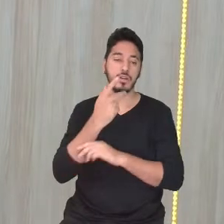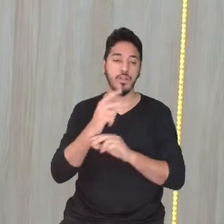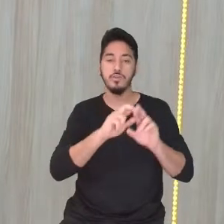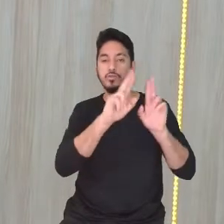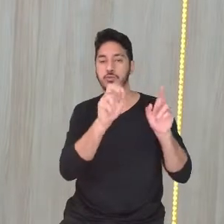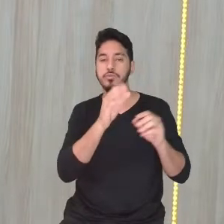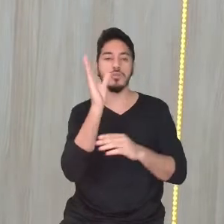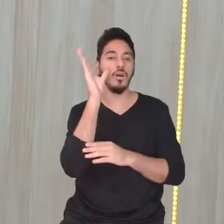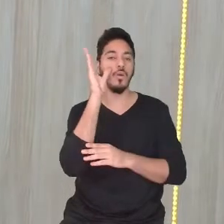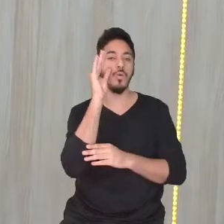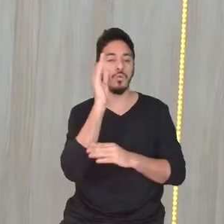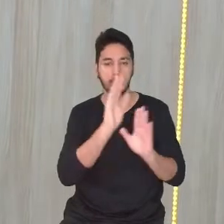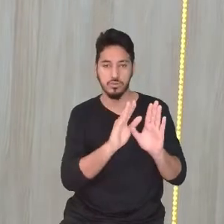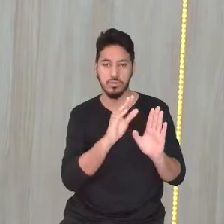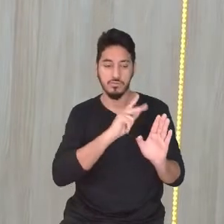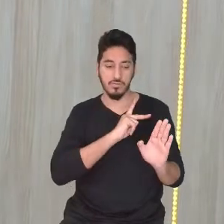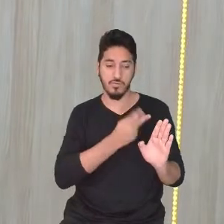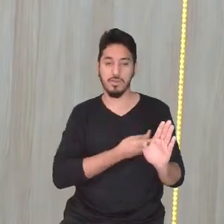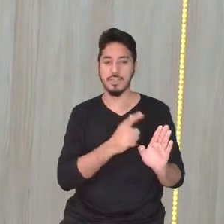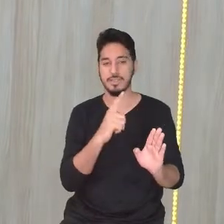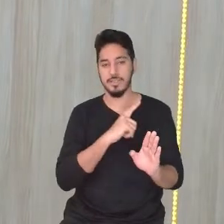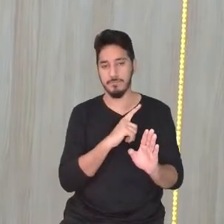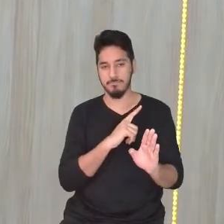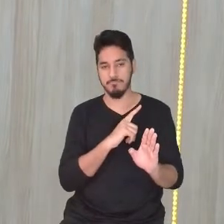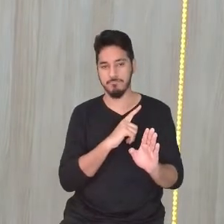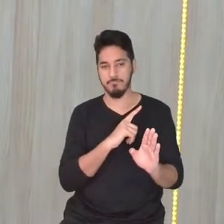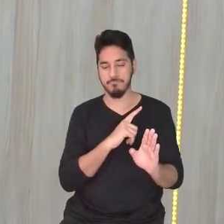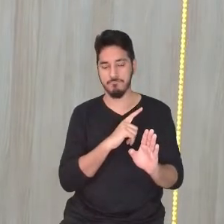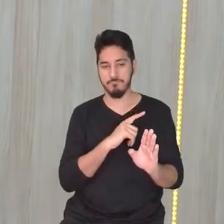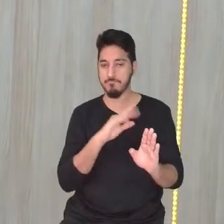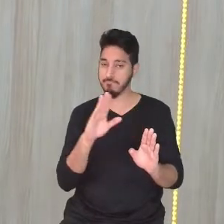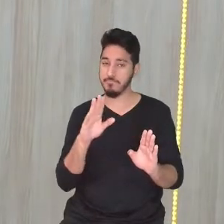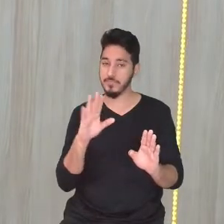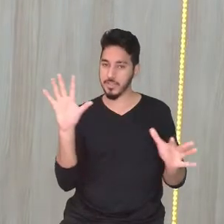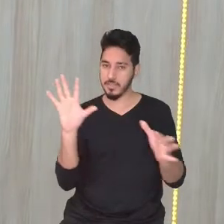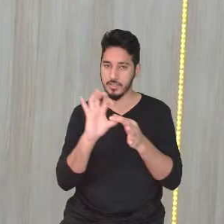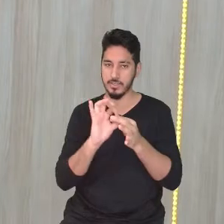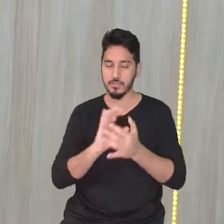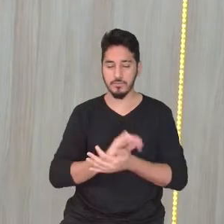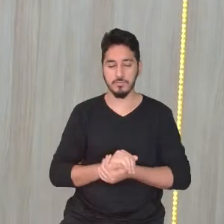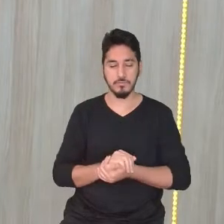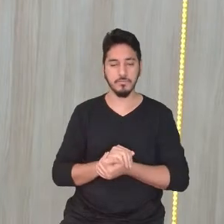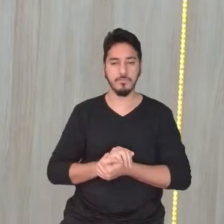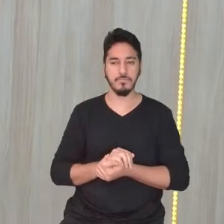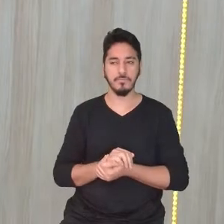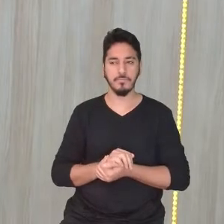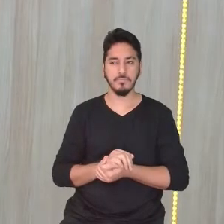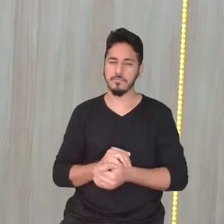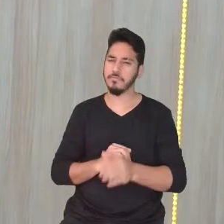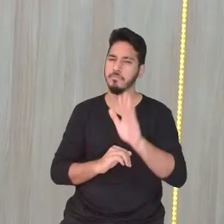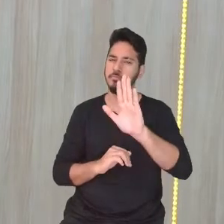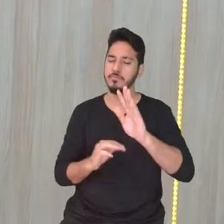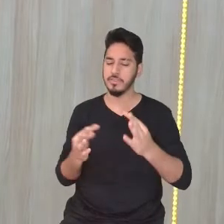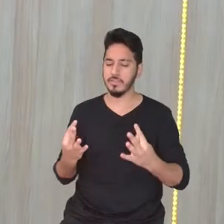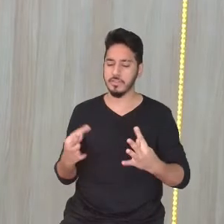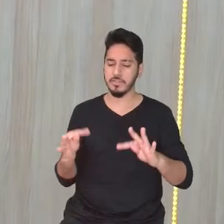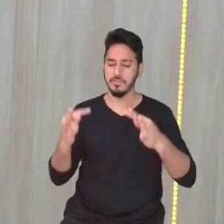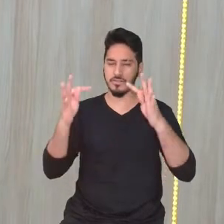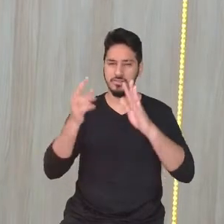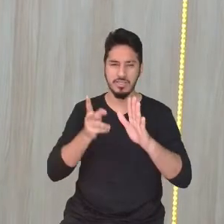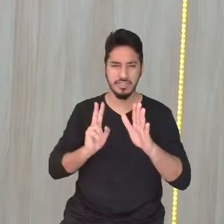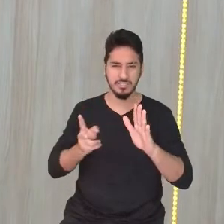dessa curiosidade que o ser humano tem, tá? Está bem interligado. Só que a tecnologia nem sempre